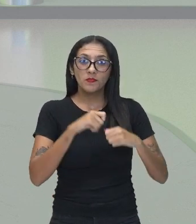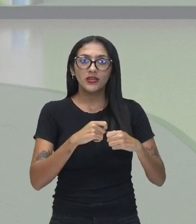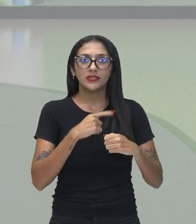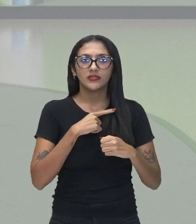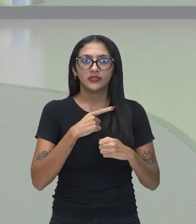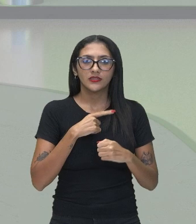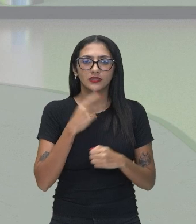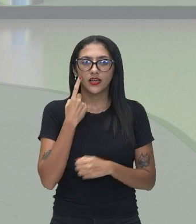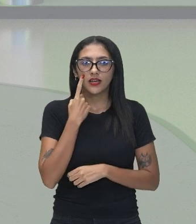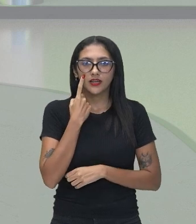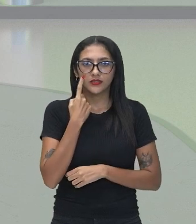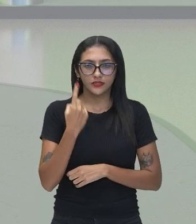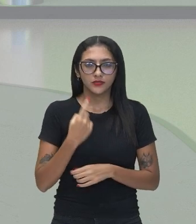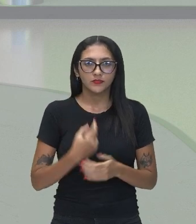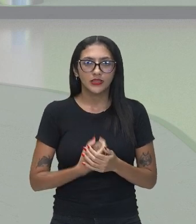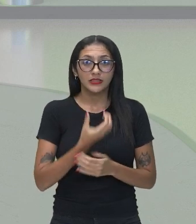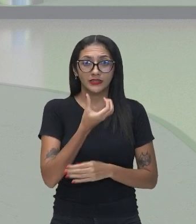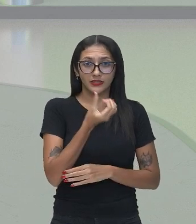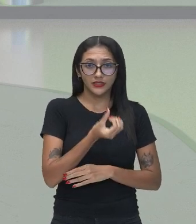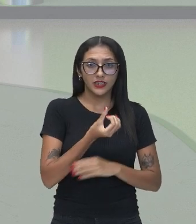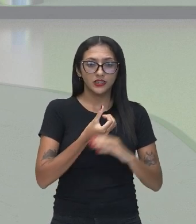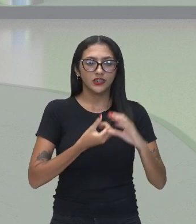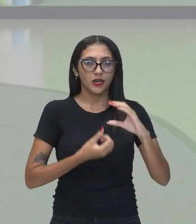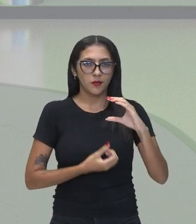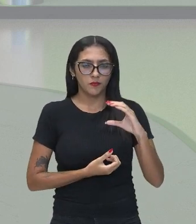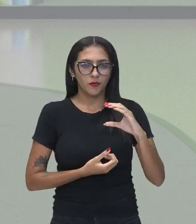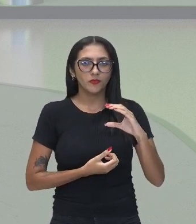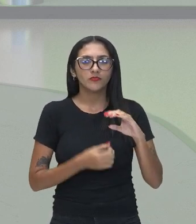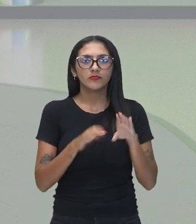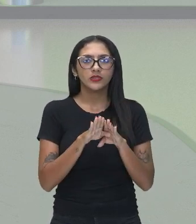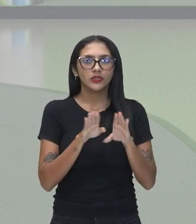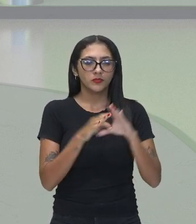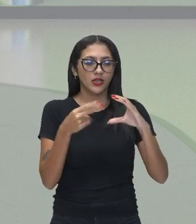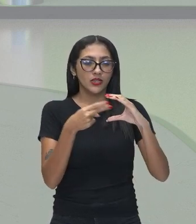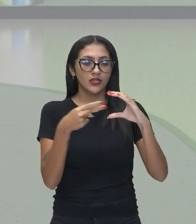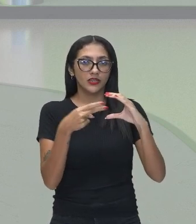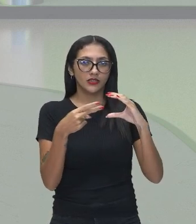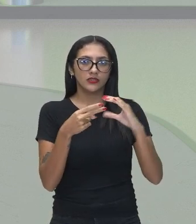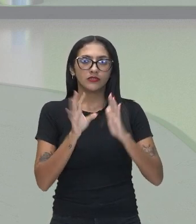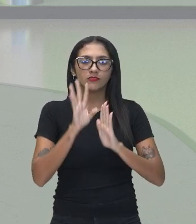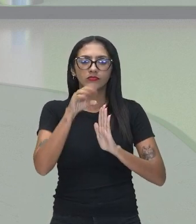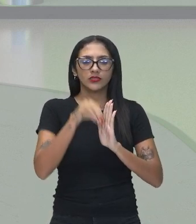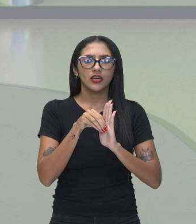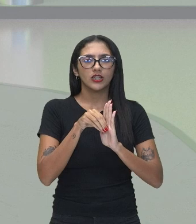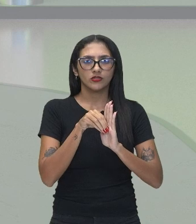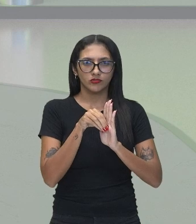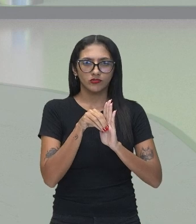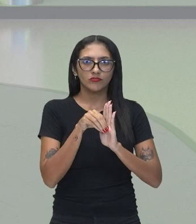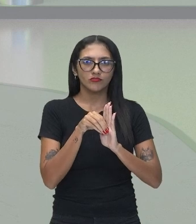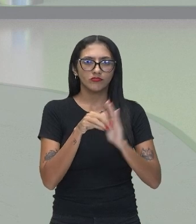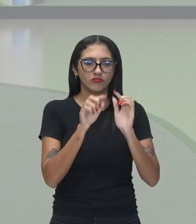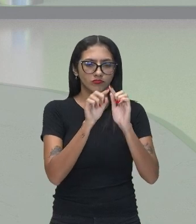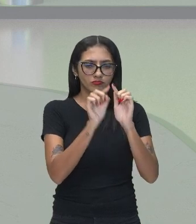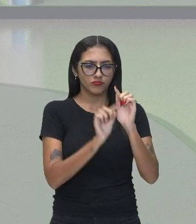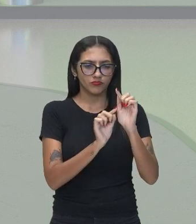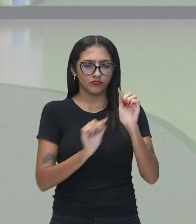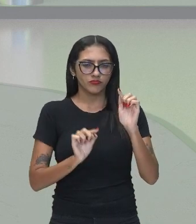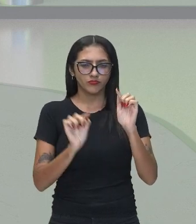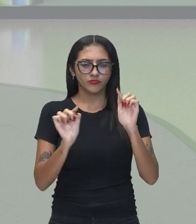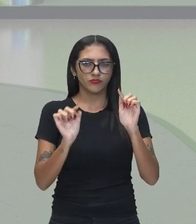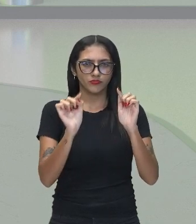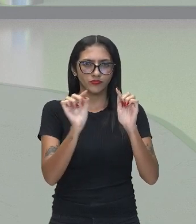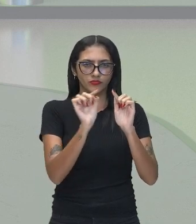assim, 6 carbonos e as ligações duplas aqui dentro, as ligações duplas que elas ficam girando.